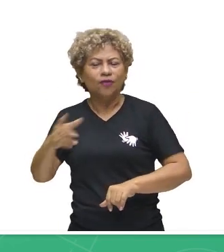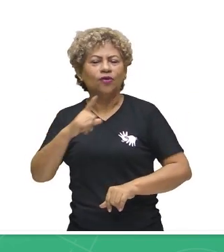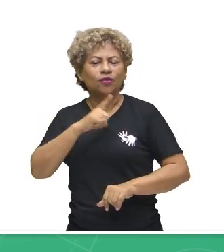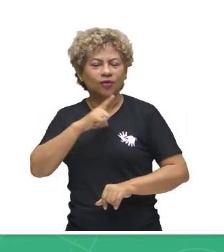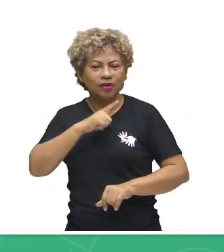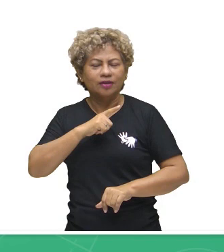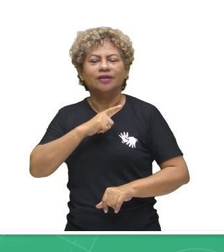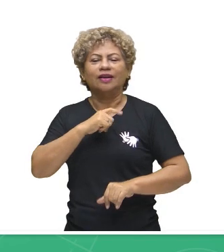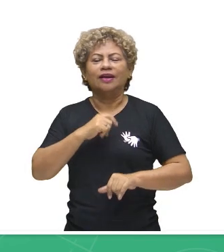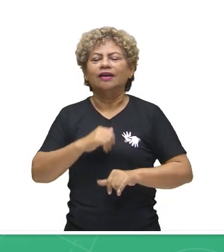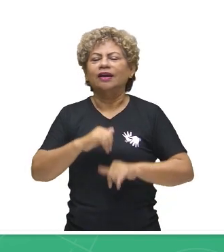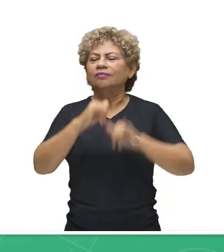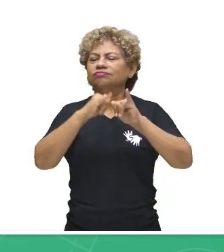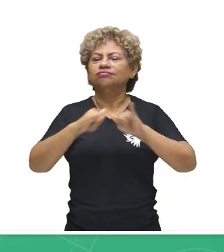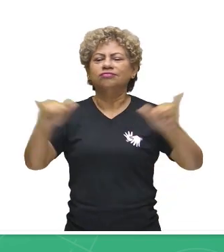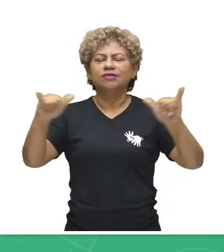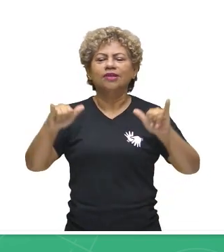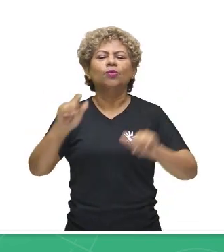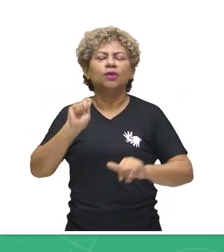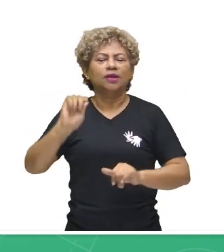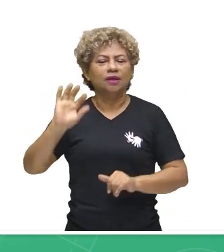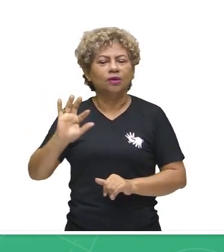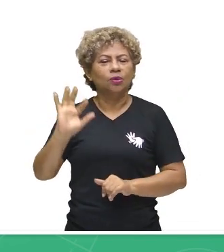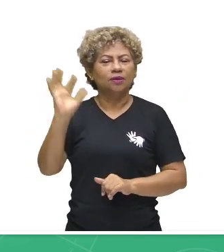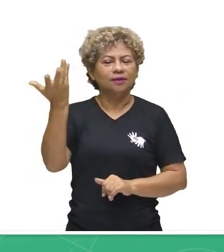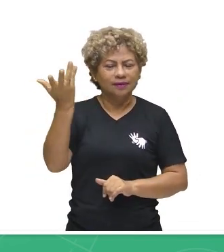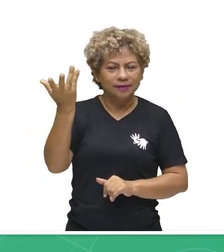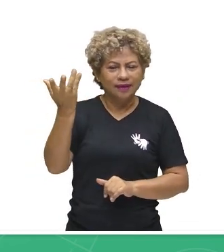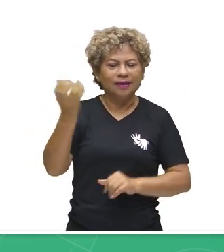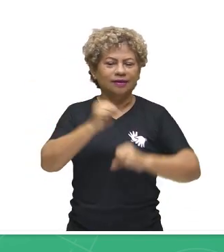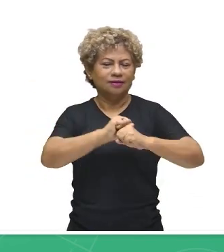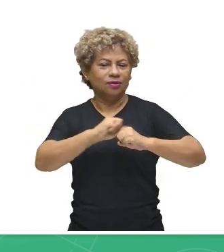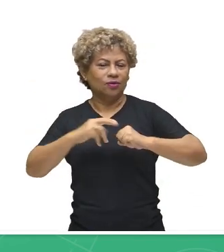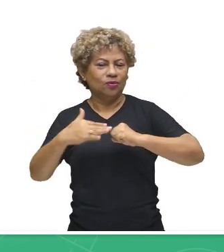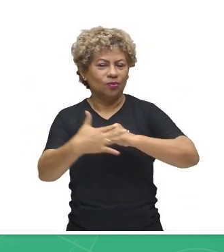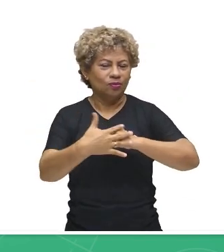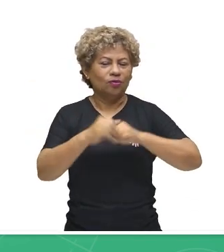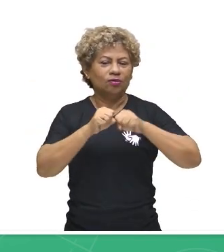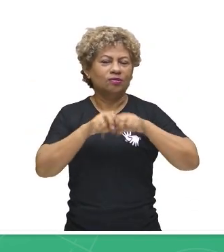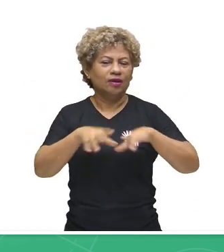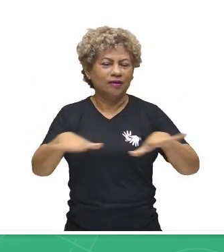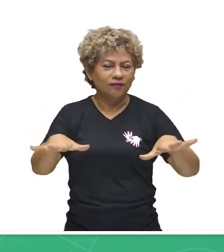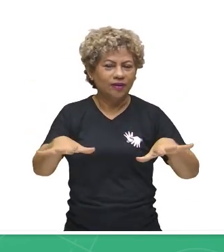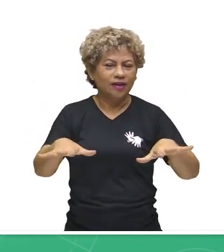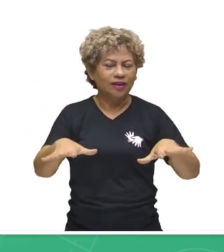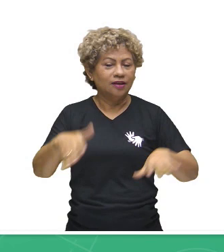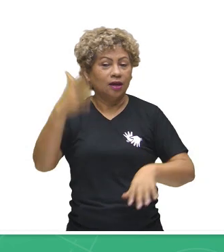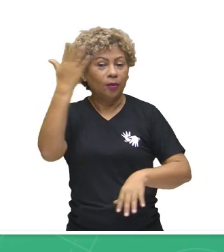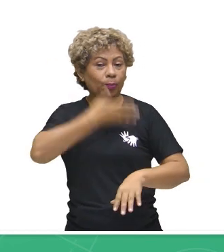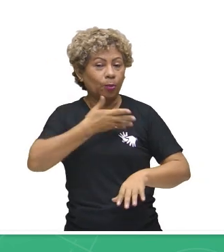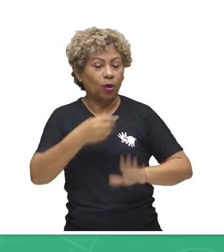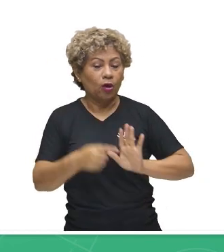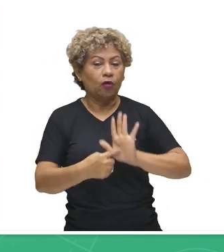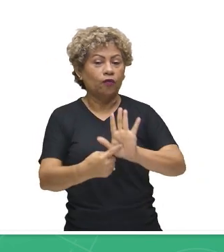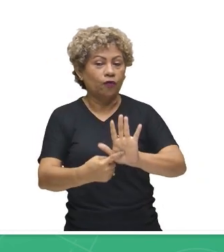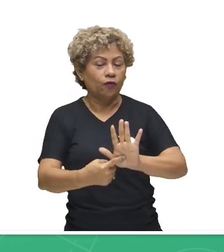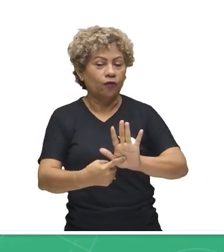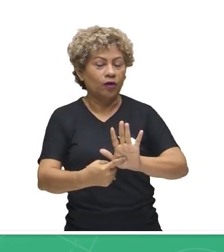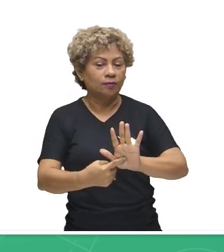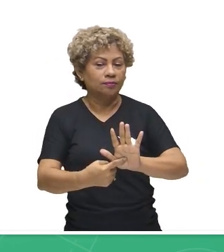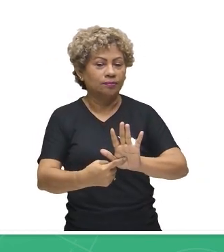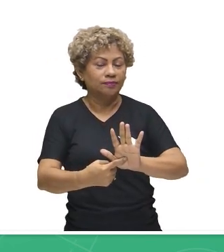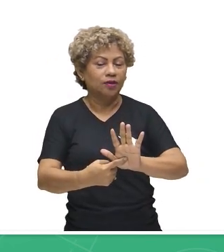ocorre com o coronavírus. E lá ele tem uma ideia e mostra para a gente em relação ao vírus. E